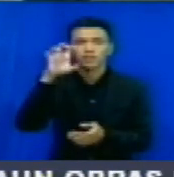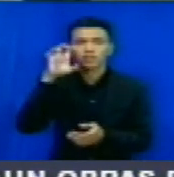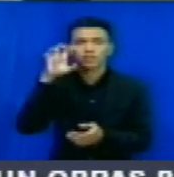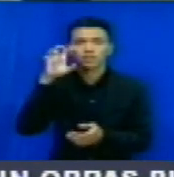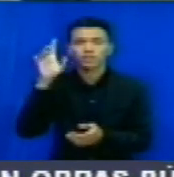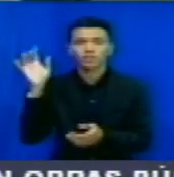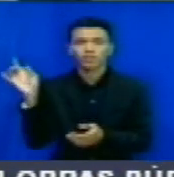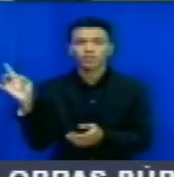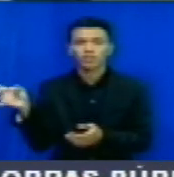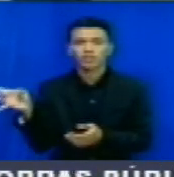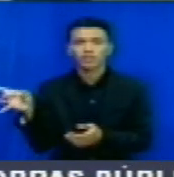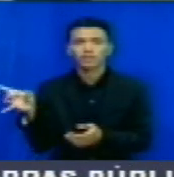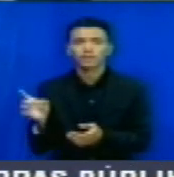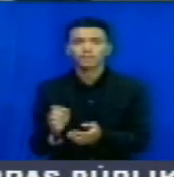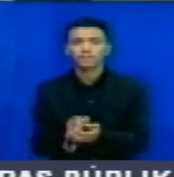580.